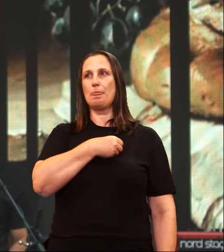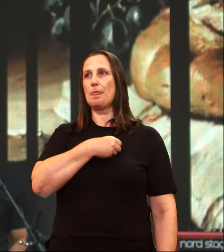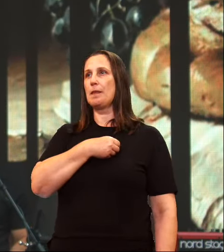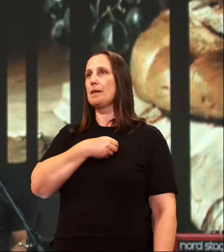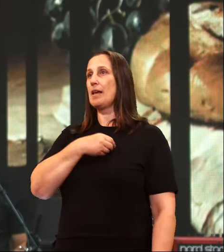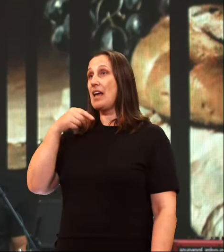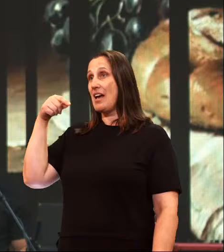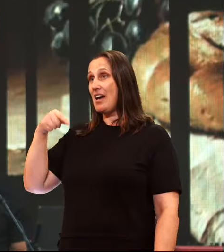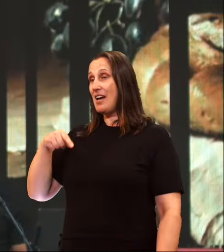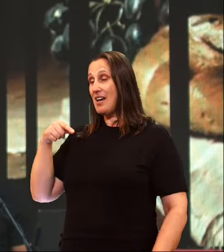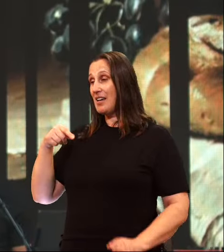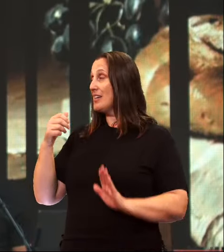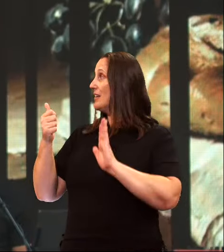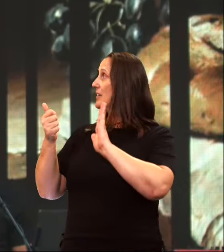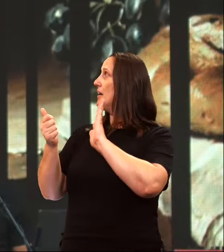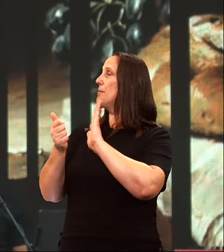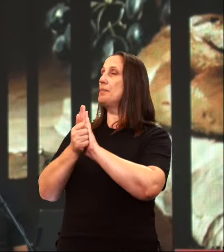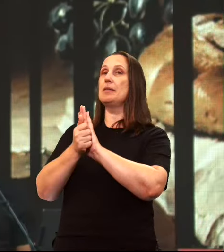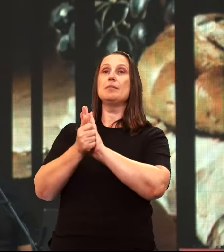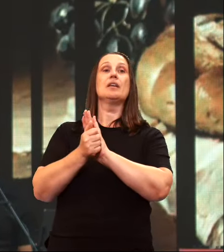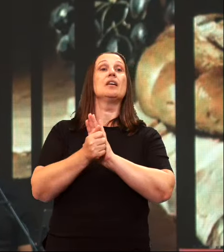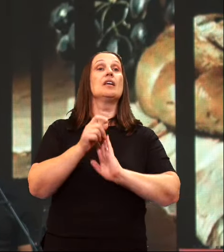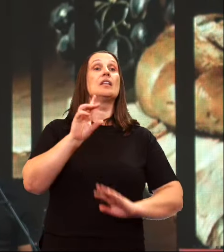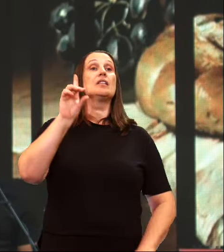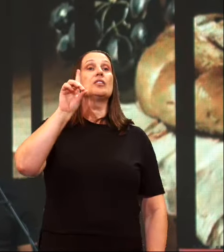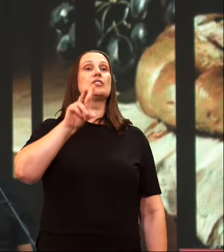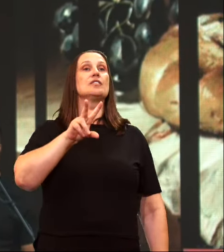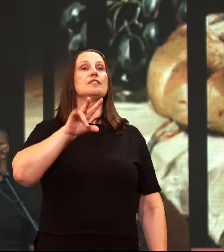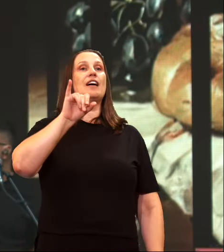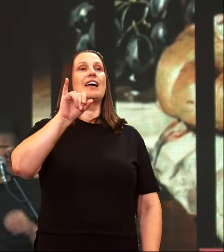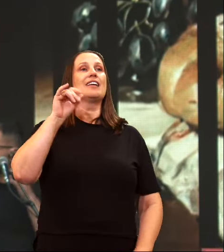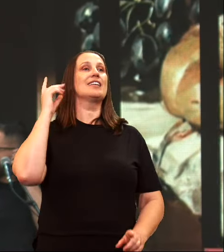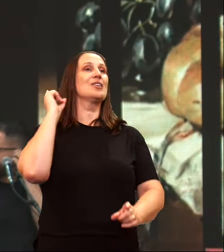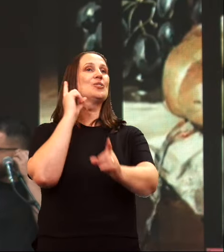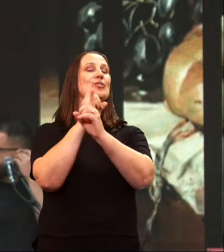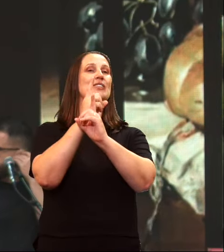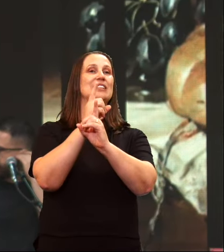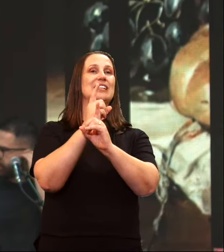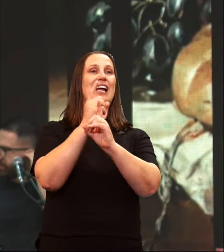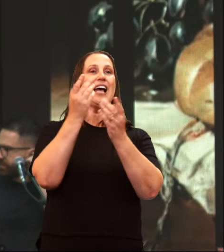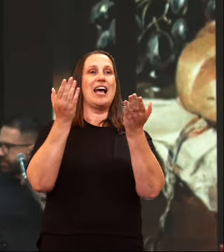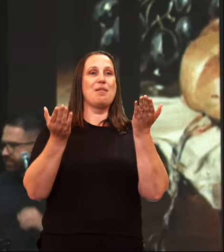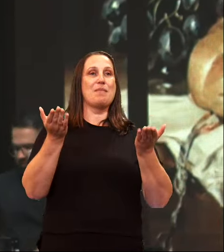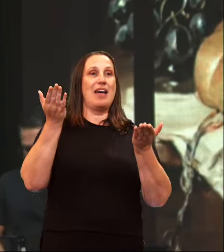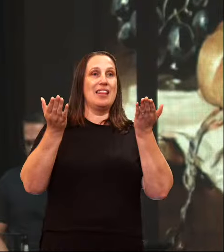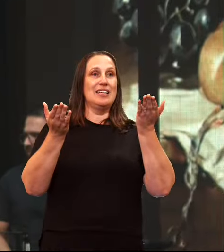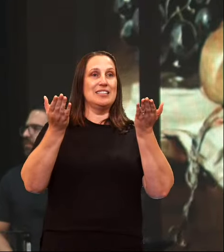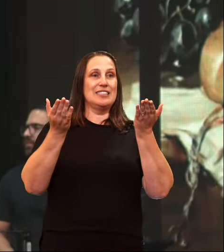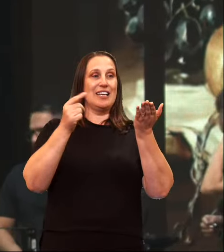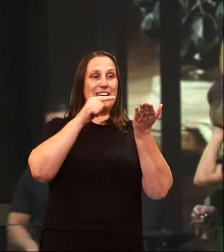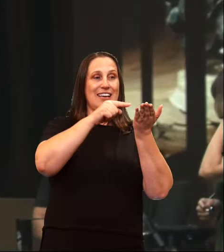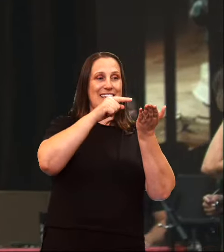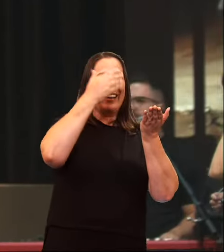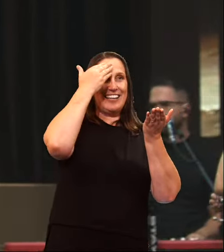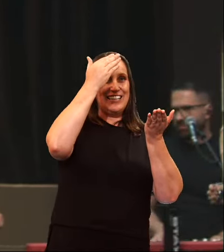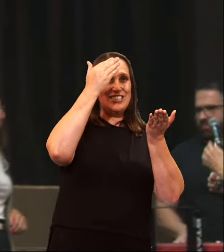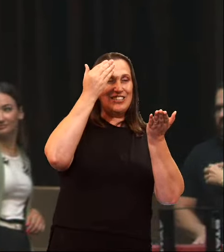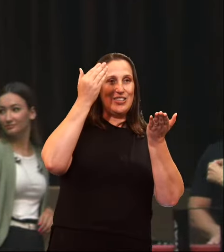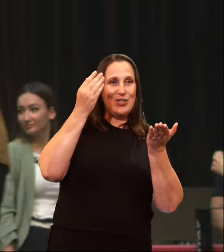nessa igreja, Deus vai encontrar essa balança pendendo para o lado certo, e Ele vai